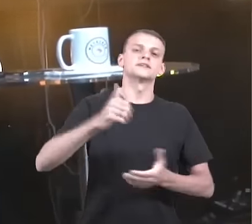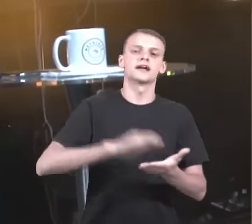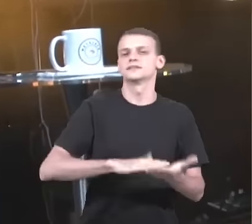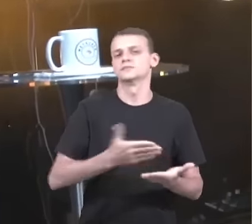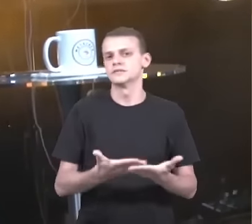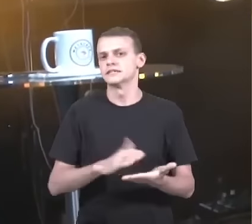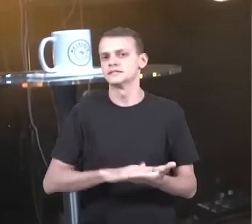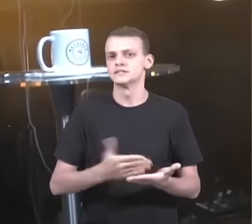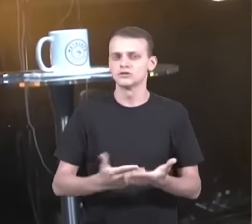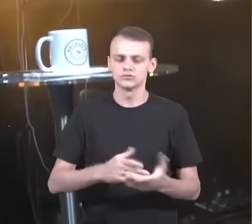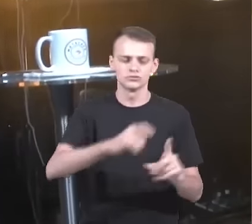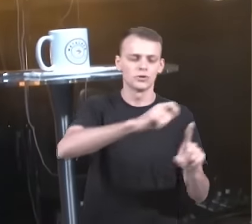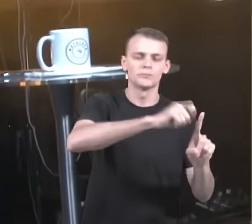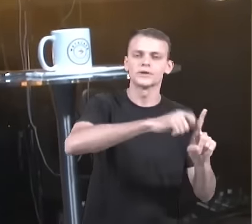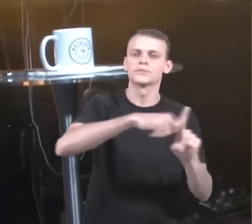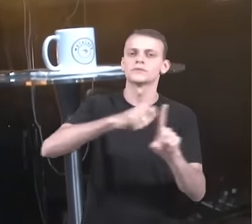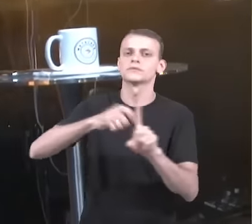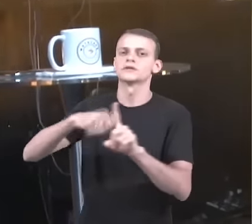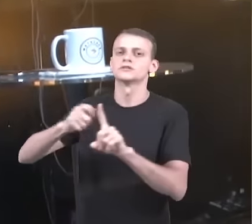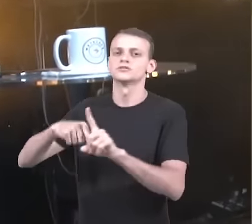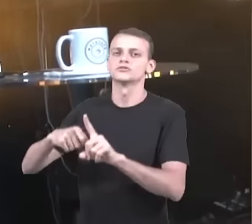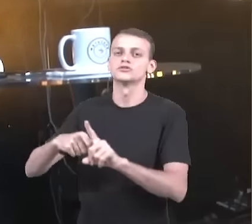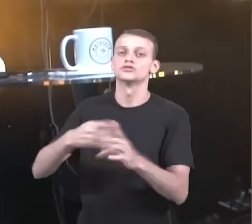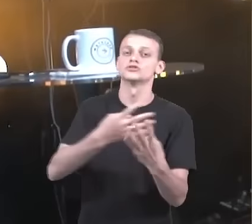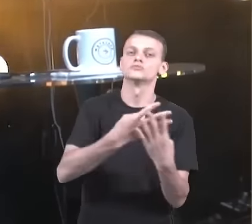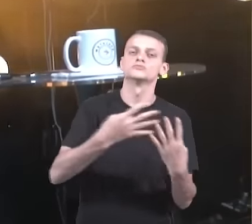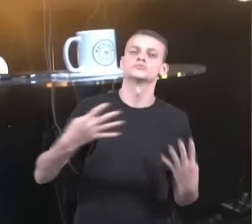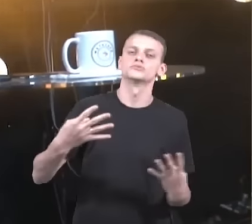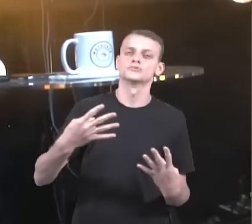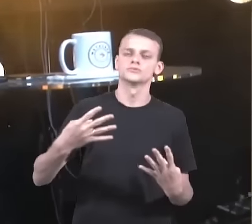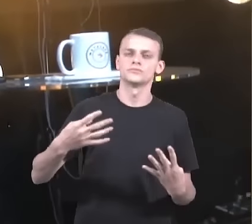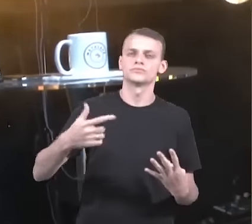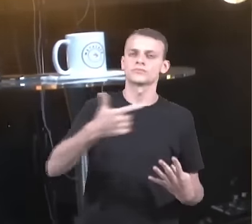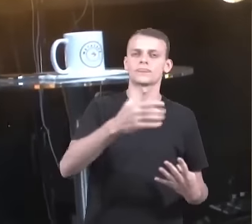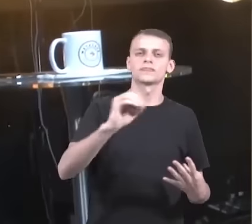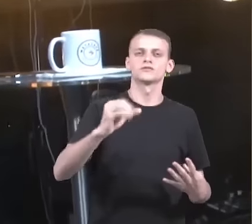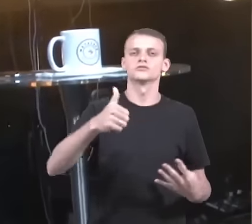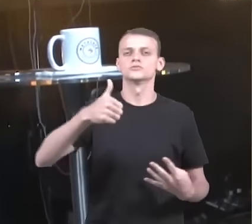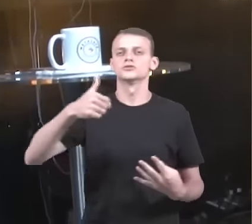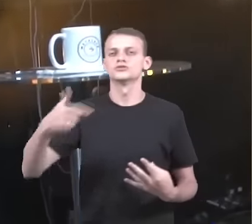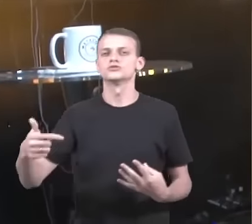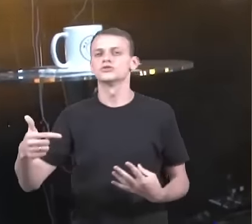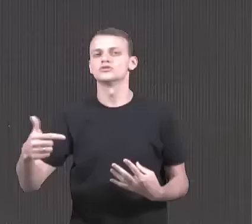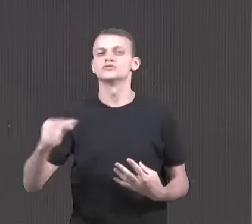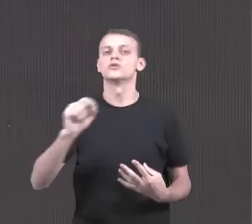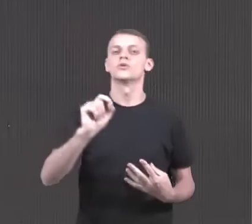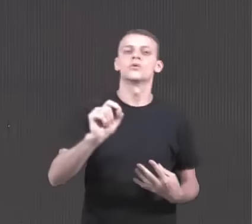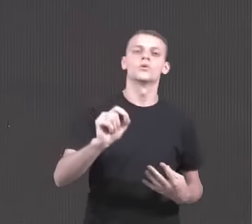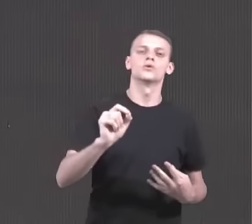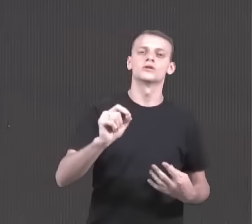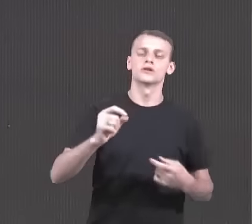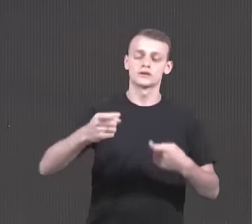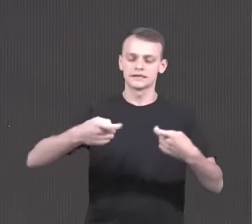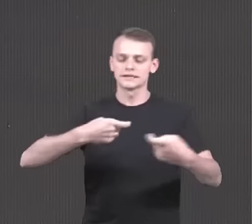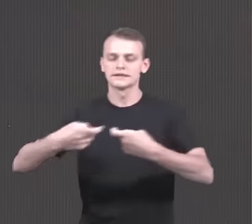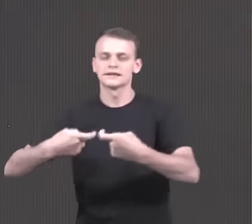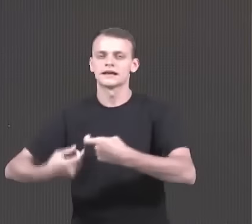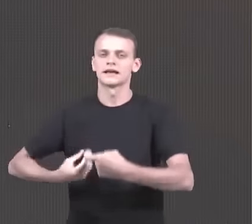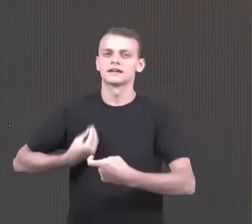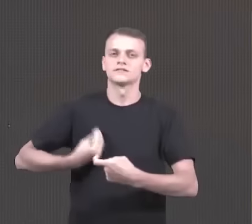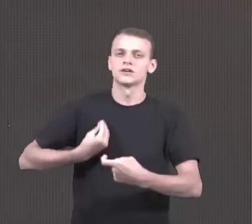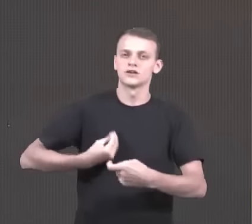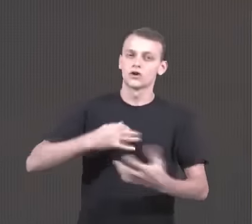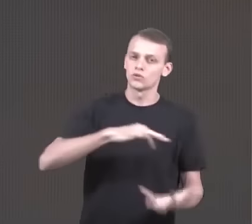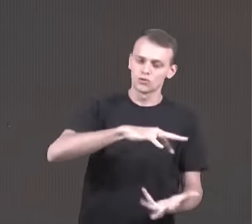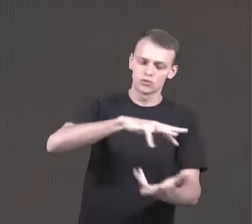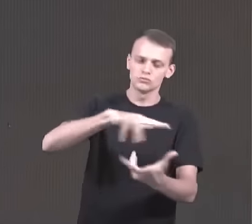calendário maia, que coloca 2012 como o fim de uma era que existiu, e então o